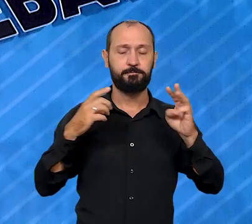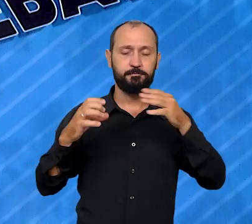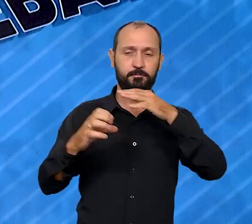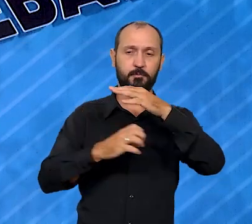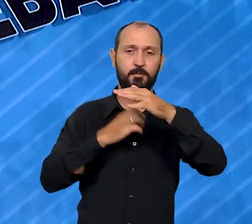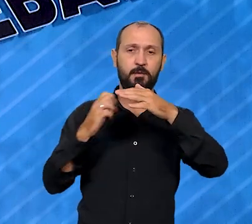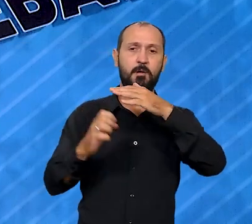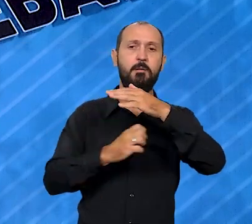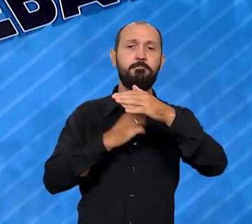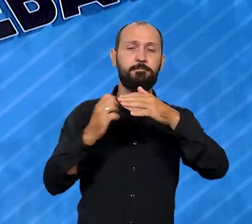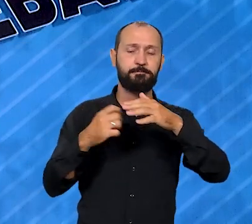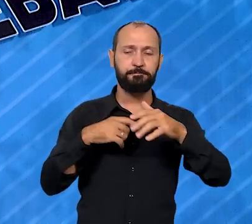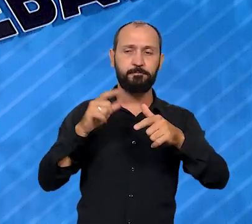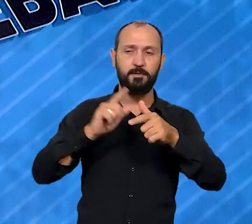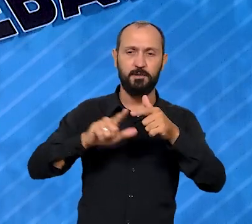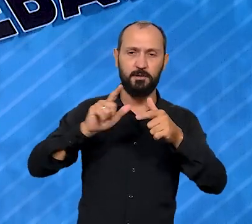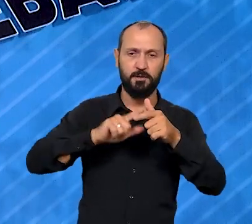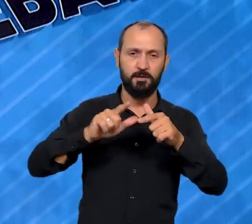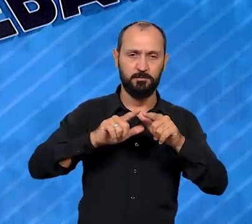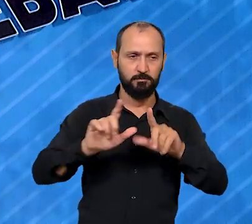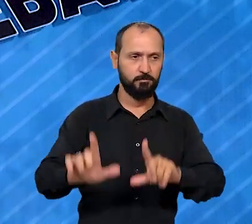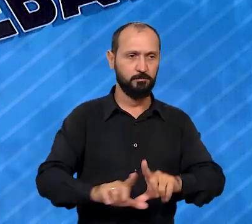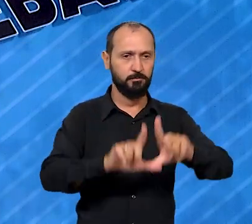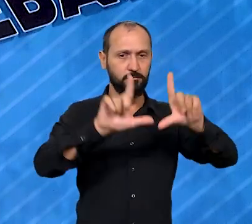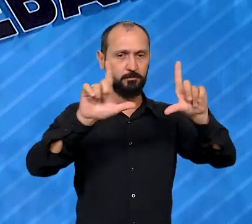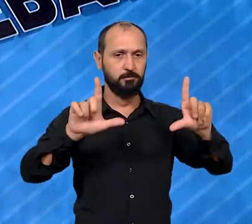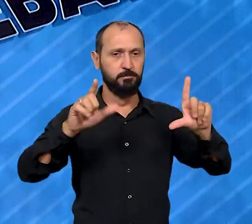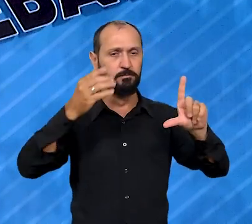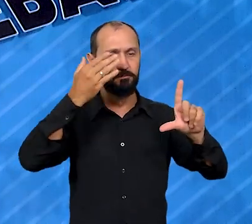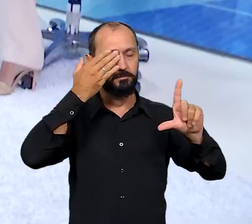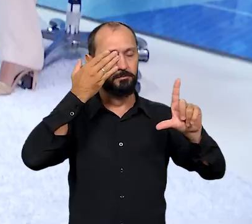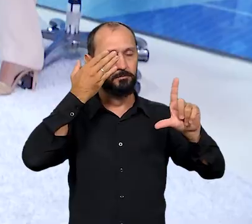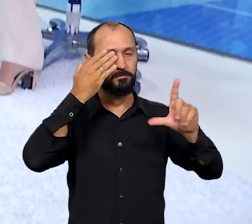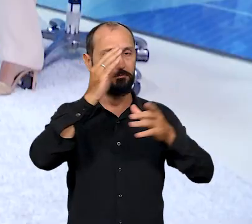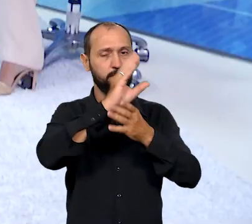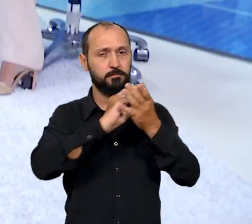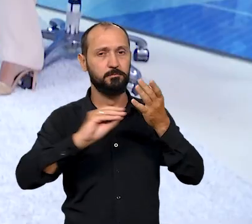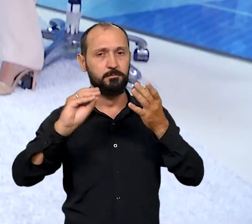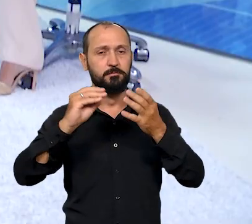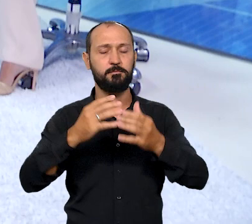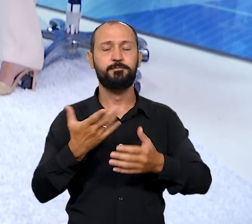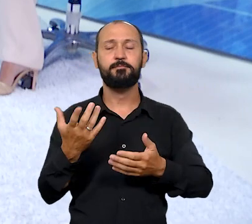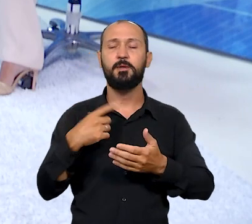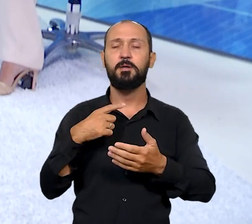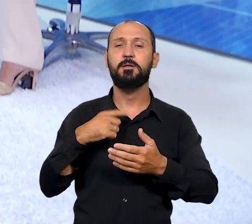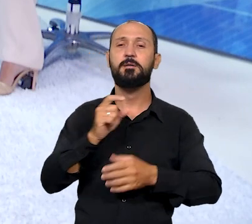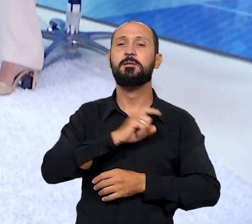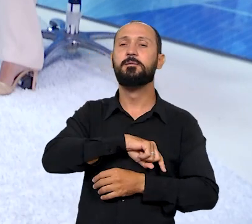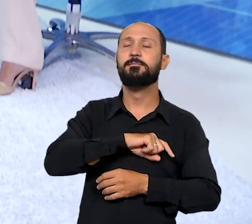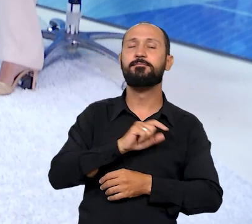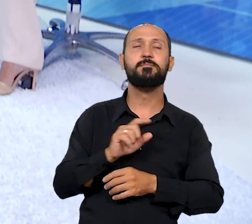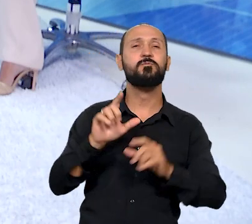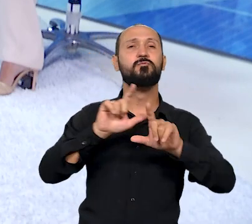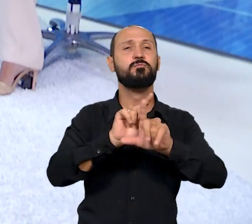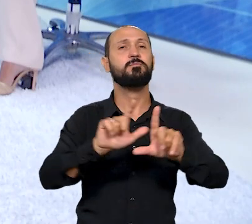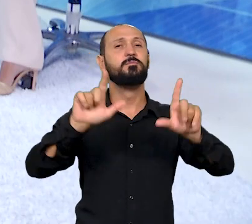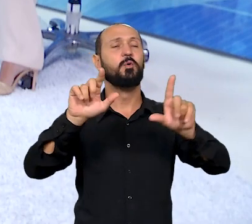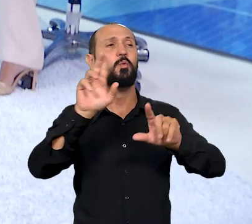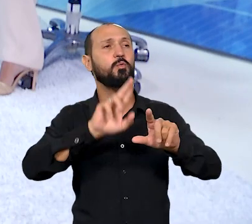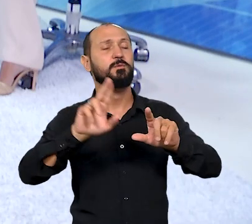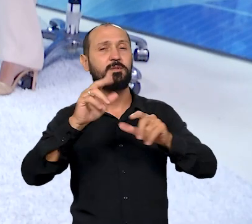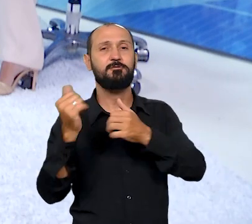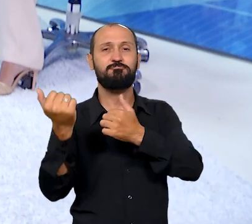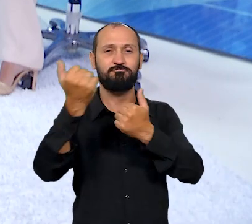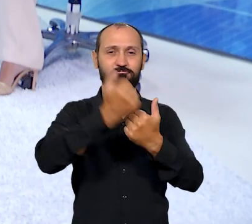ali, empresas, está tendo problema com uma clonagem de página, está tendo golpe sendo aplicado, né, com relação